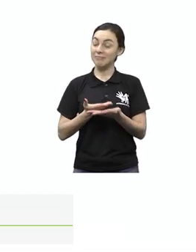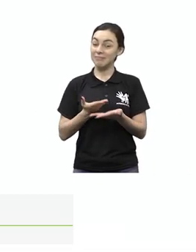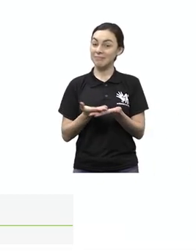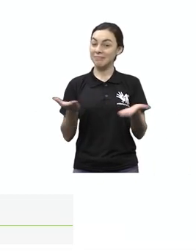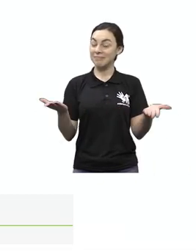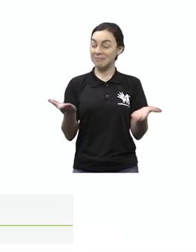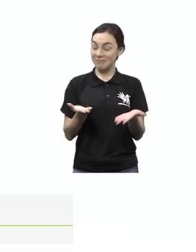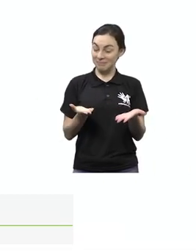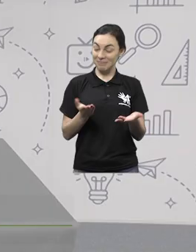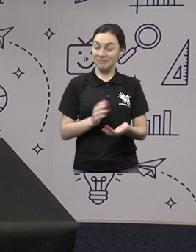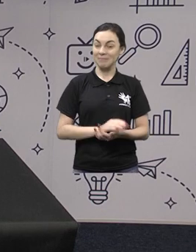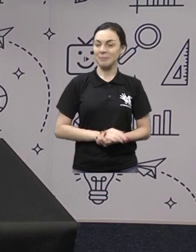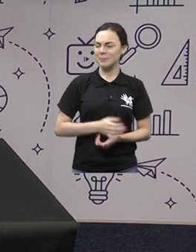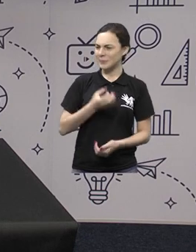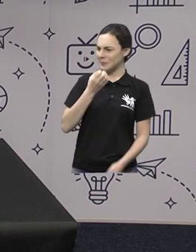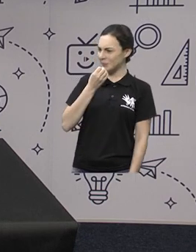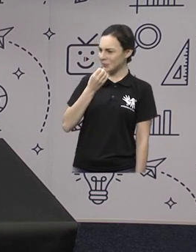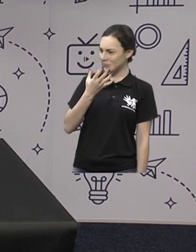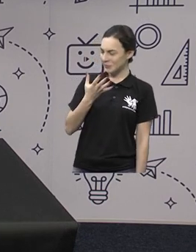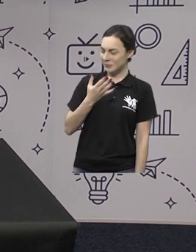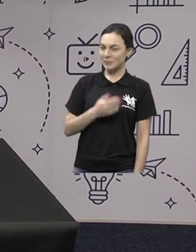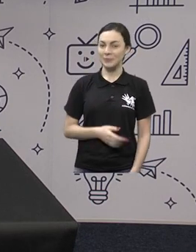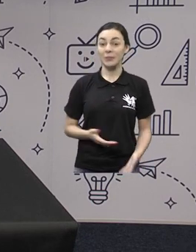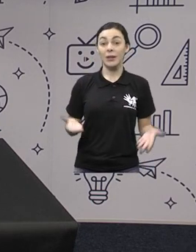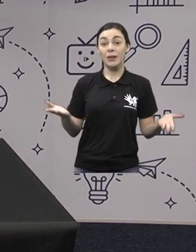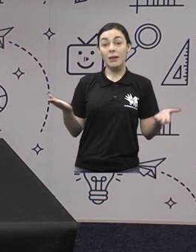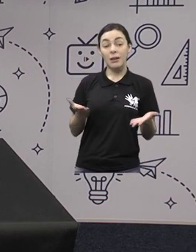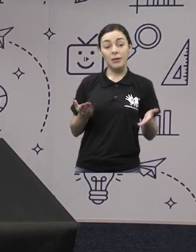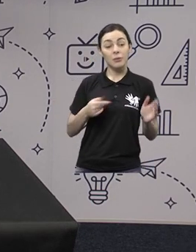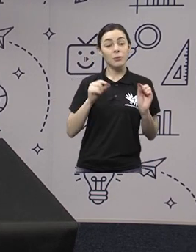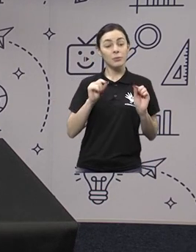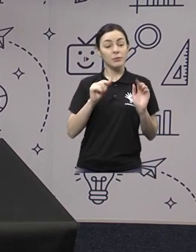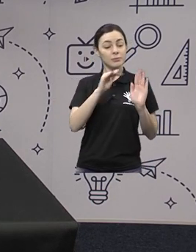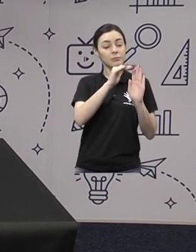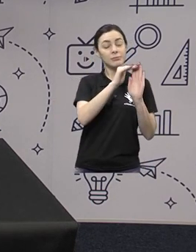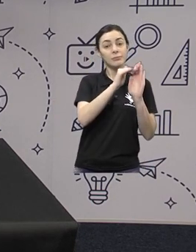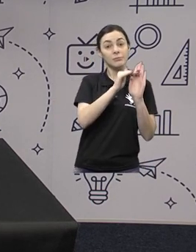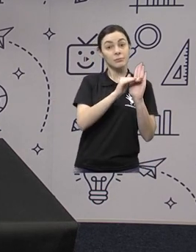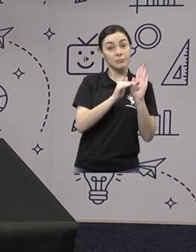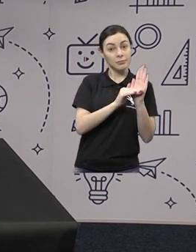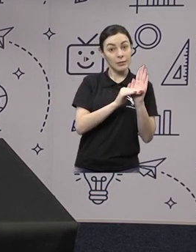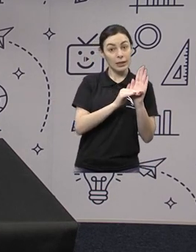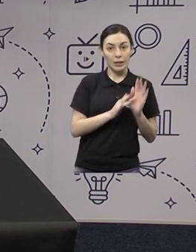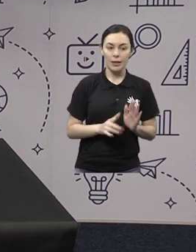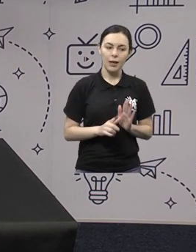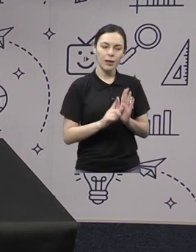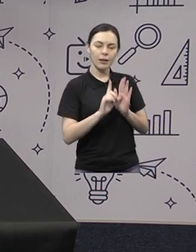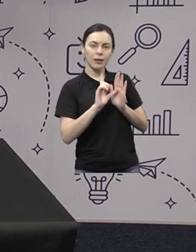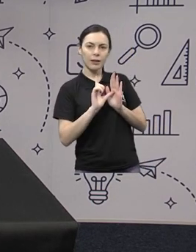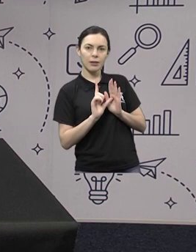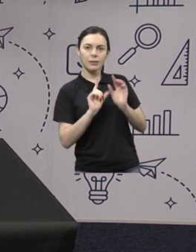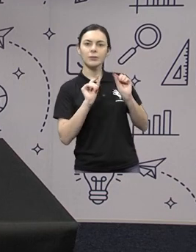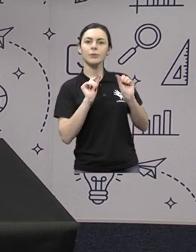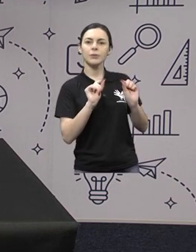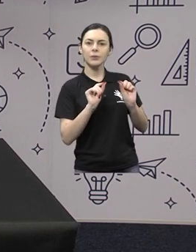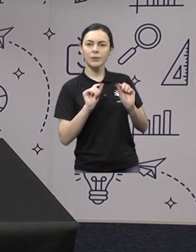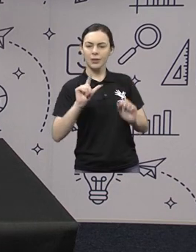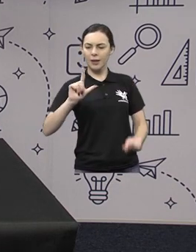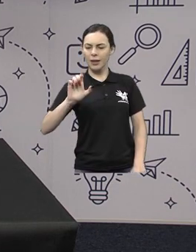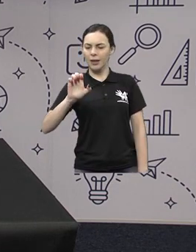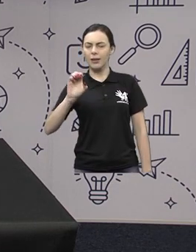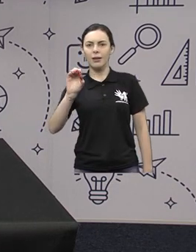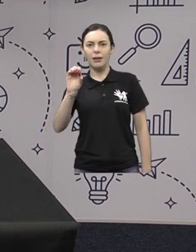nossa aula, Sim, professora que bom. Lu. Então, agora nós vamos para a nossa rotina? Antes da nossa rotina, professora Lu,